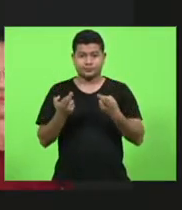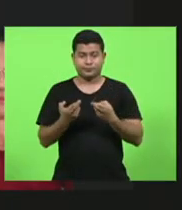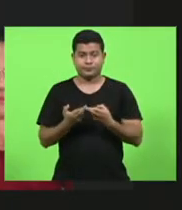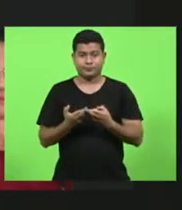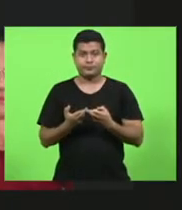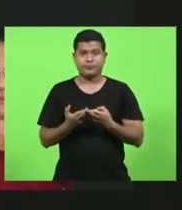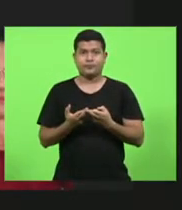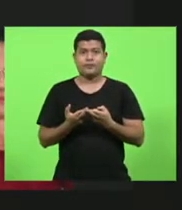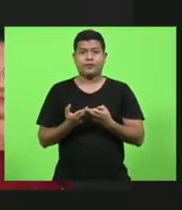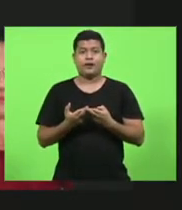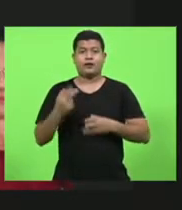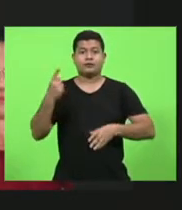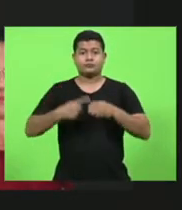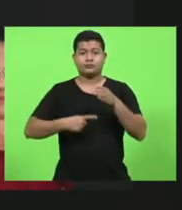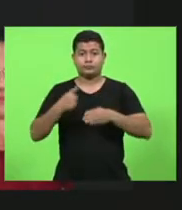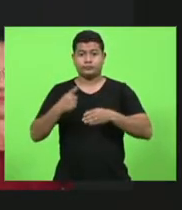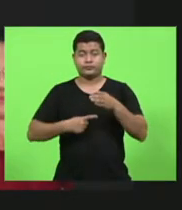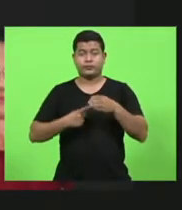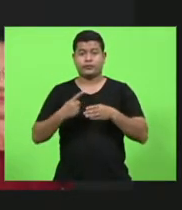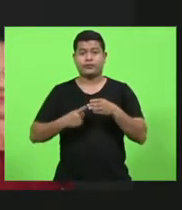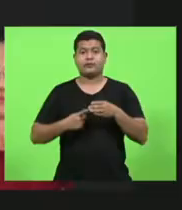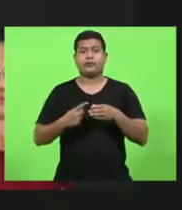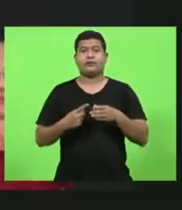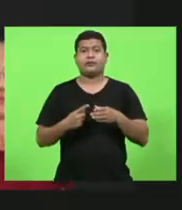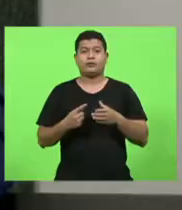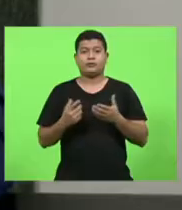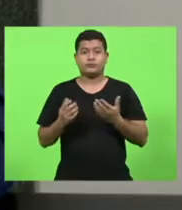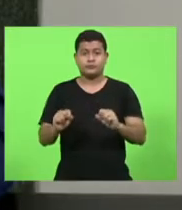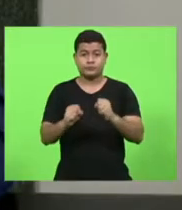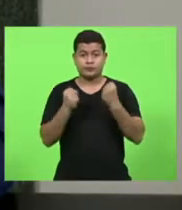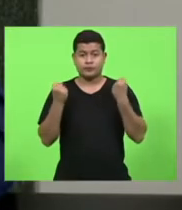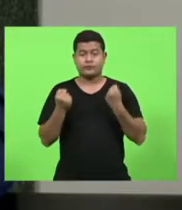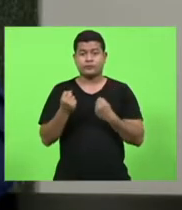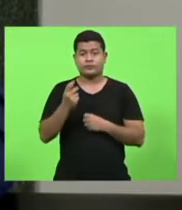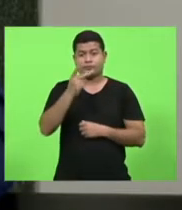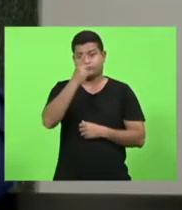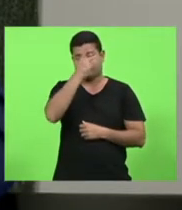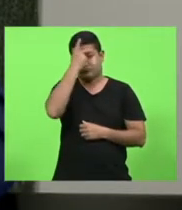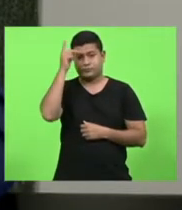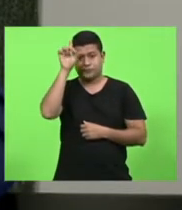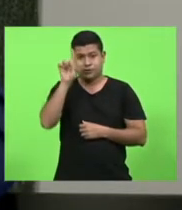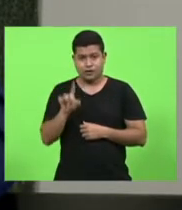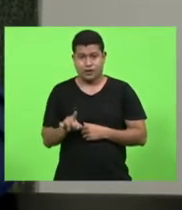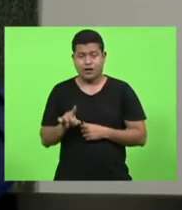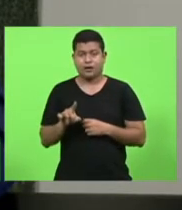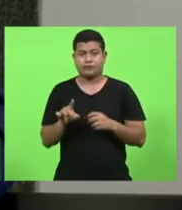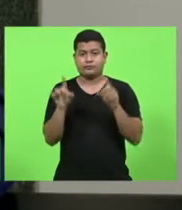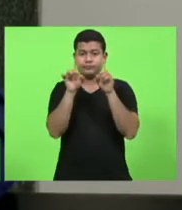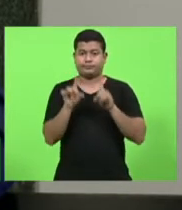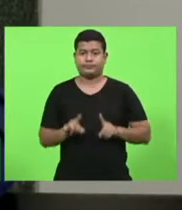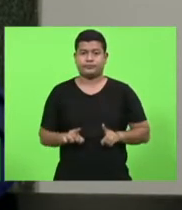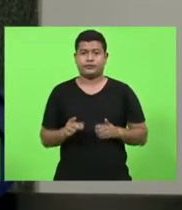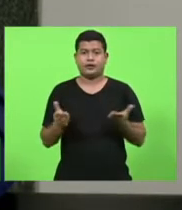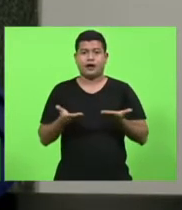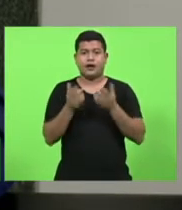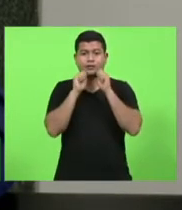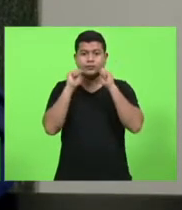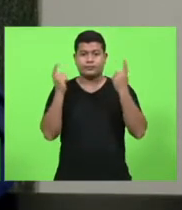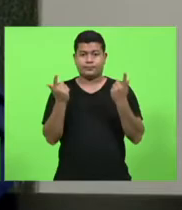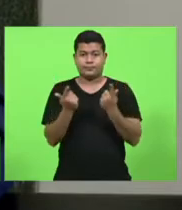da Comissão de Defesa dos Direitos da Pessoa com Deficiência da Assembleia Legislativa de Santa